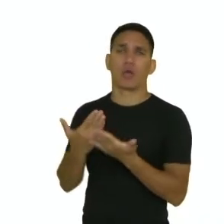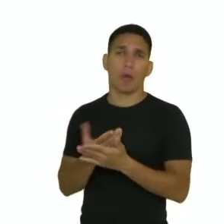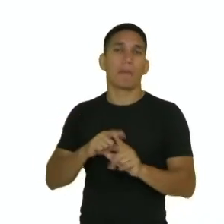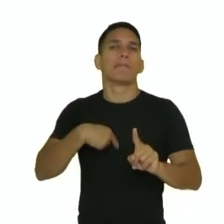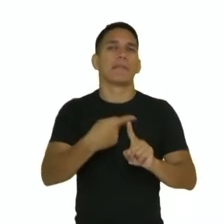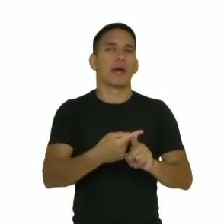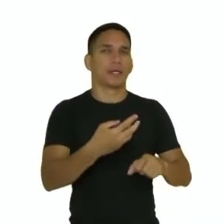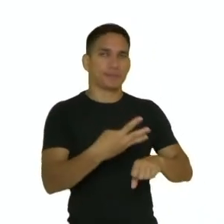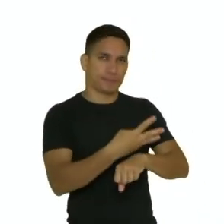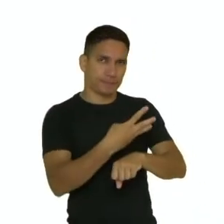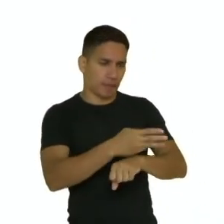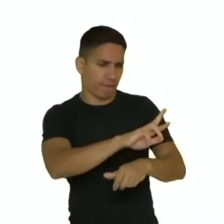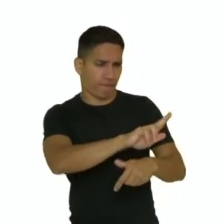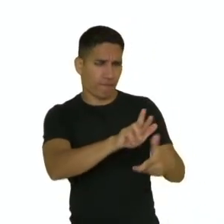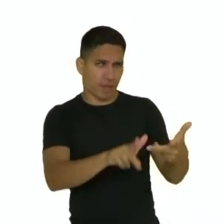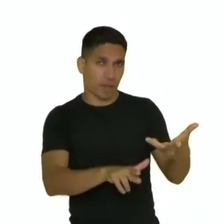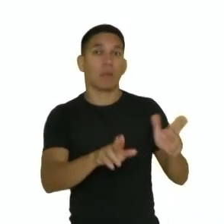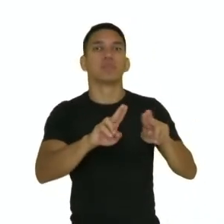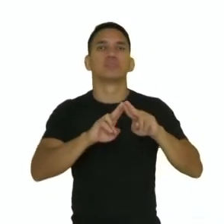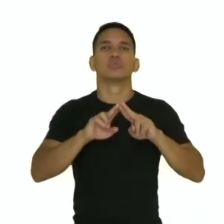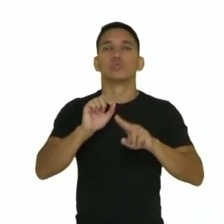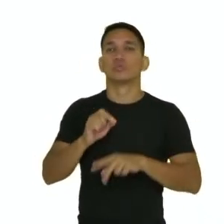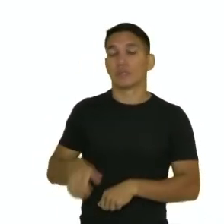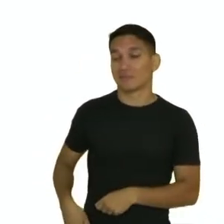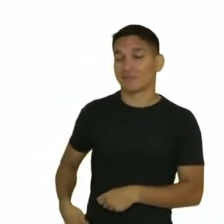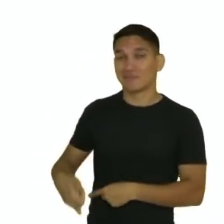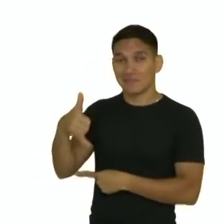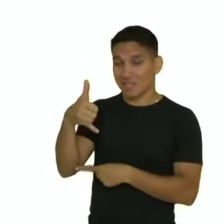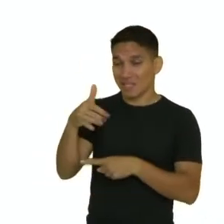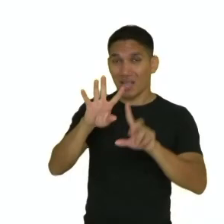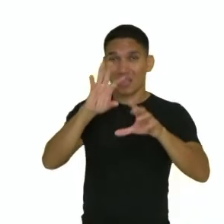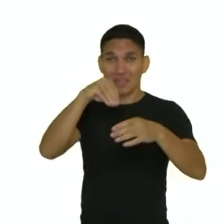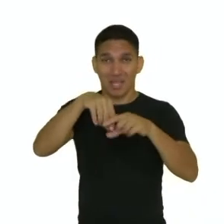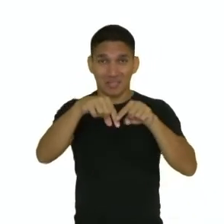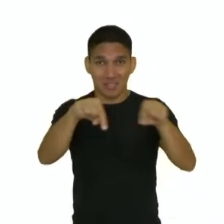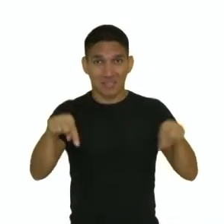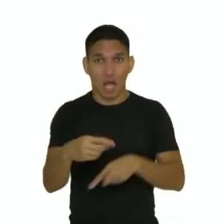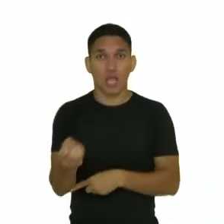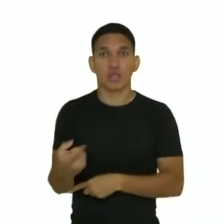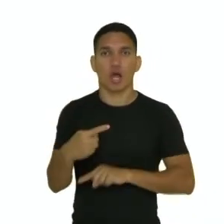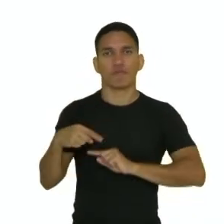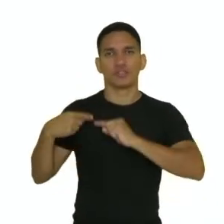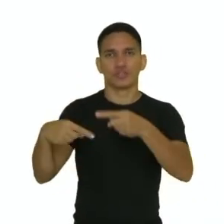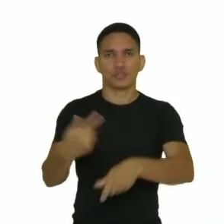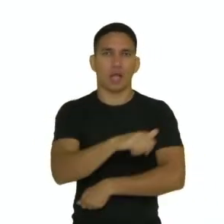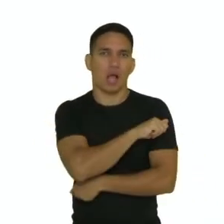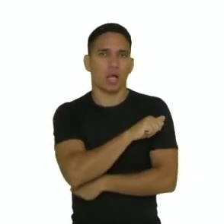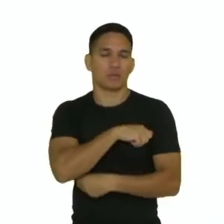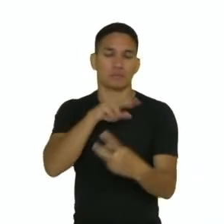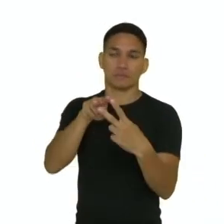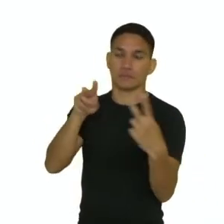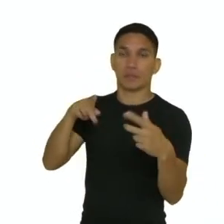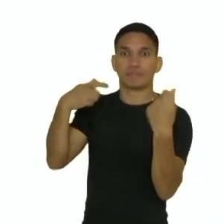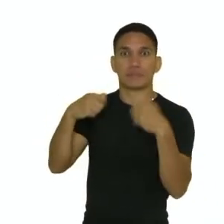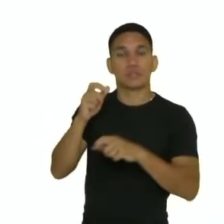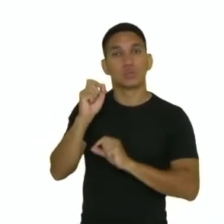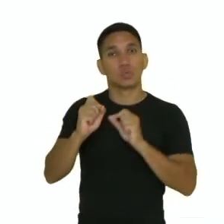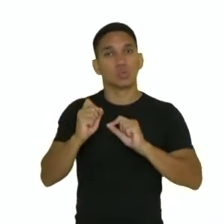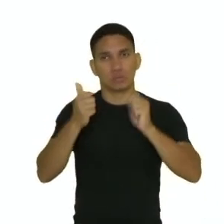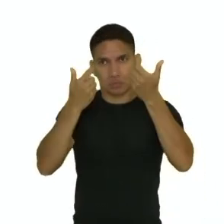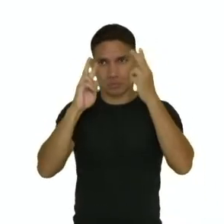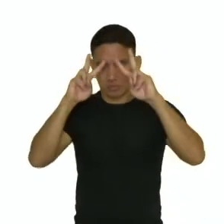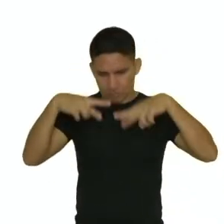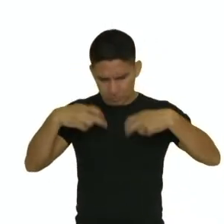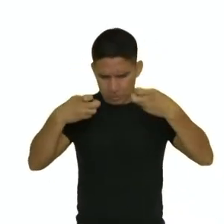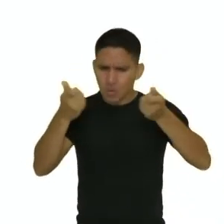Então vejam, o uso do celular em sala de aula. A nova geração de alunos digitais traz a necessidade de se avaliar melhor o